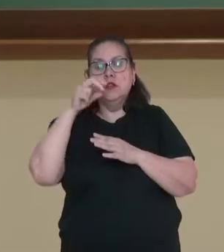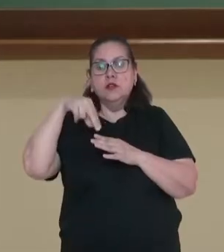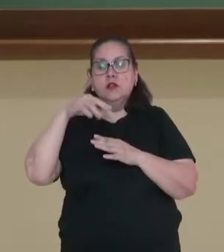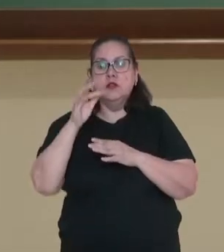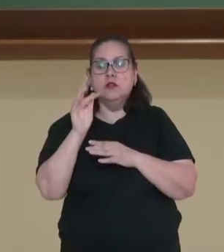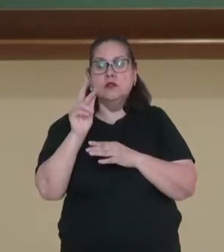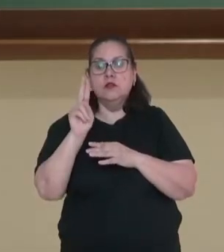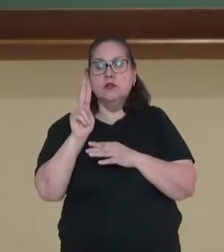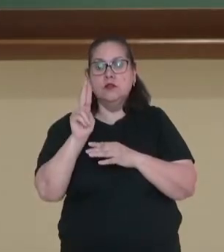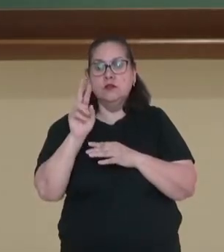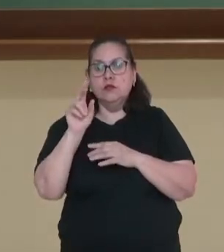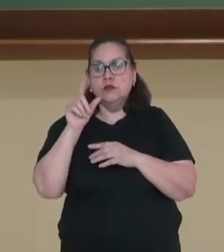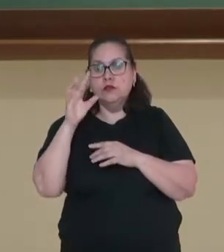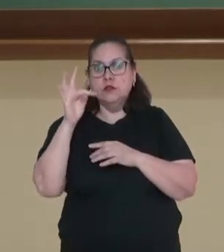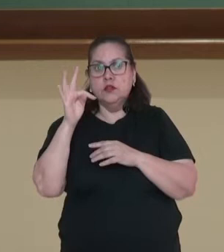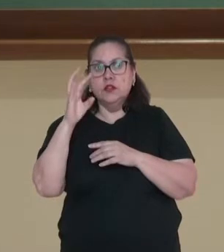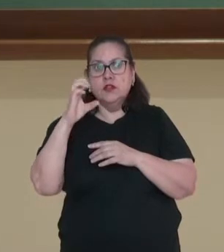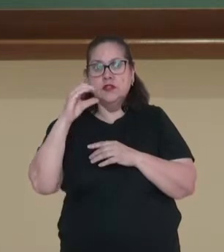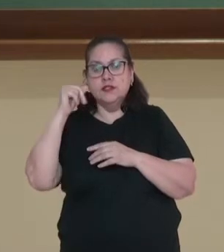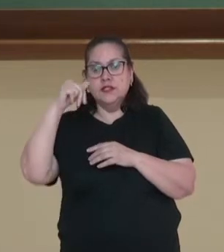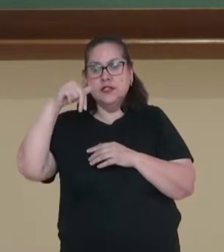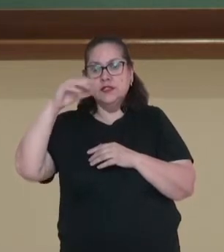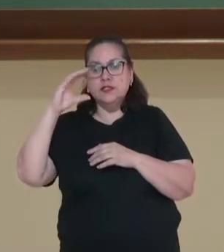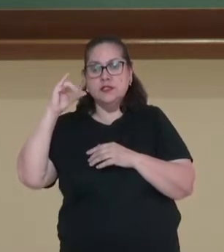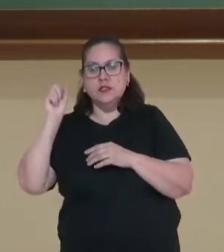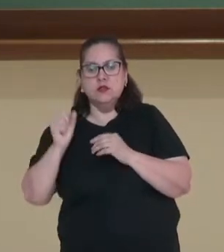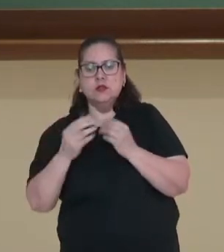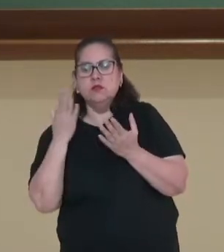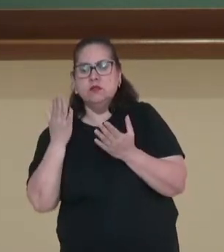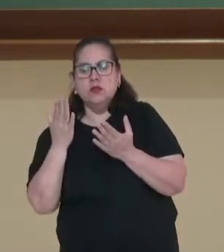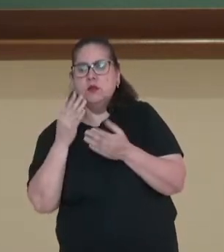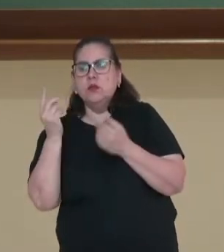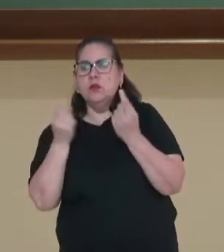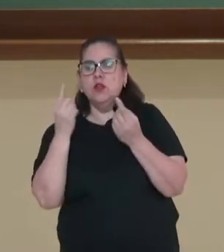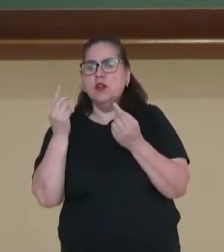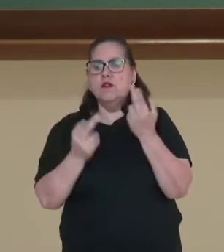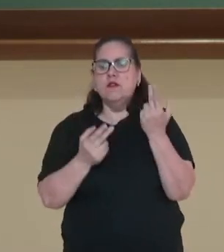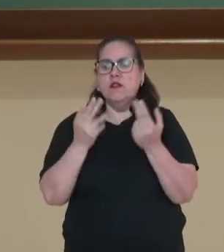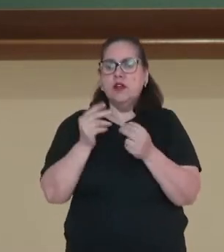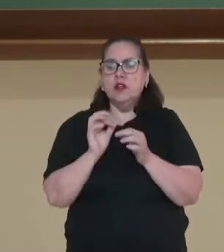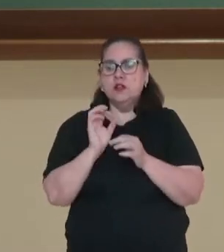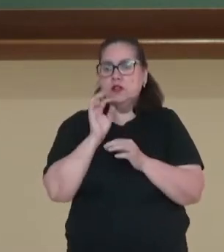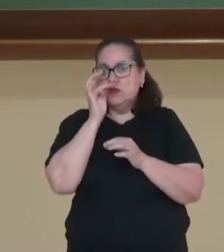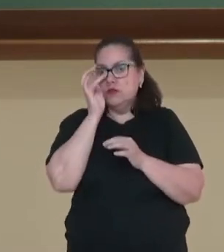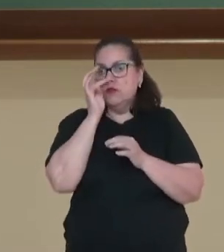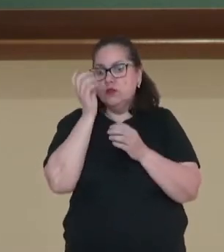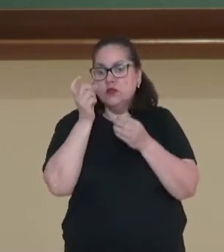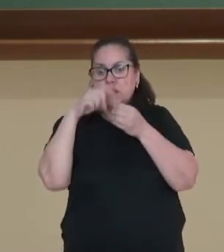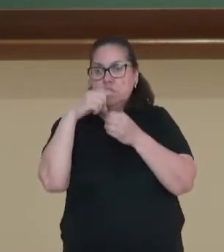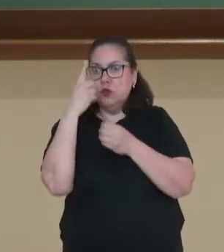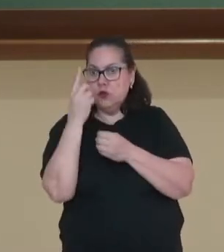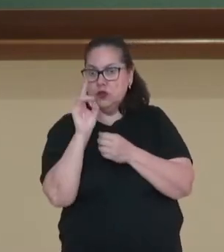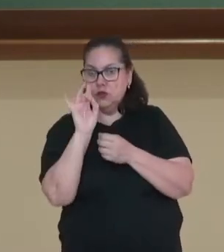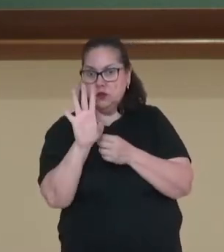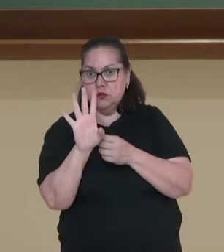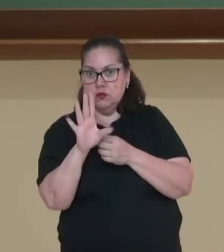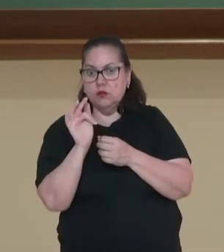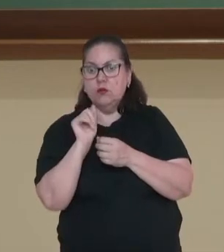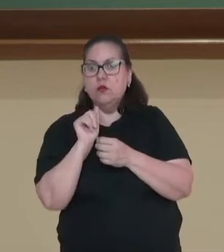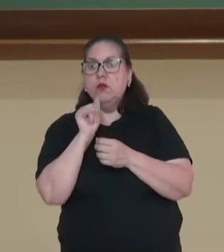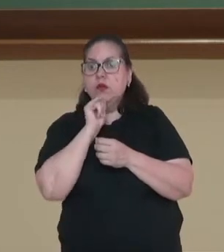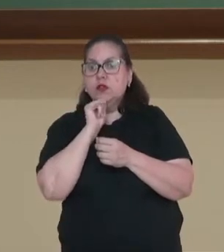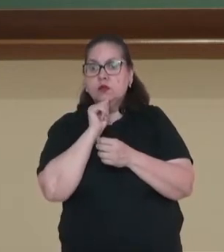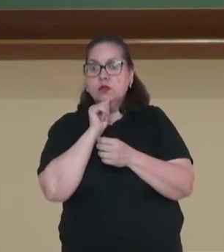originada através de uma inflorescência. Como assim? Uma inflorescência são várias flores ali dentro de uma só. Por exemplo, o